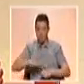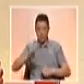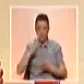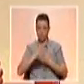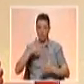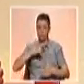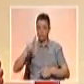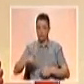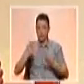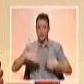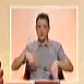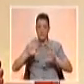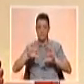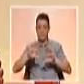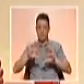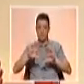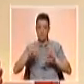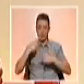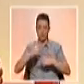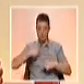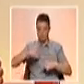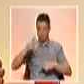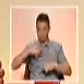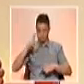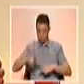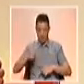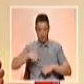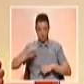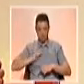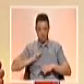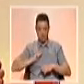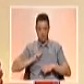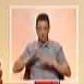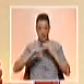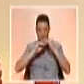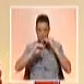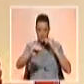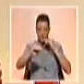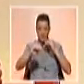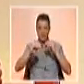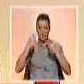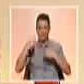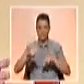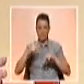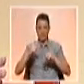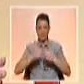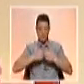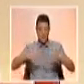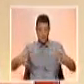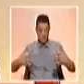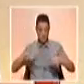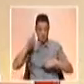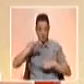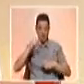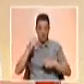do nosso país, mas da própria Península Ibérica, a área, por exemplo, de desertificação vai ser fortemente alargada.